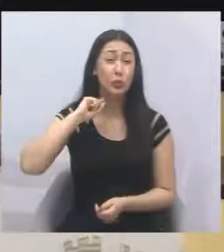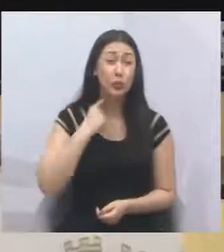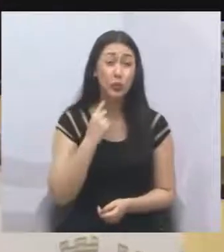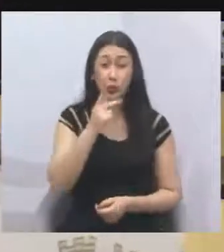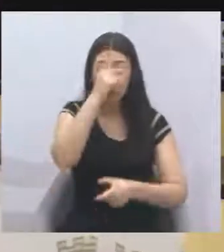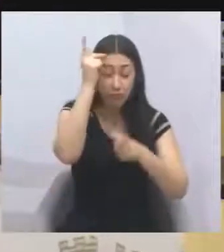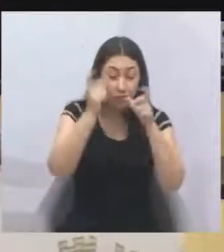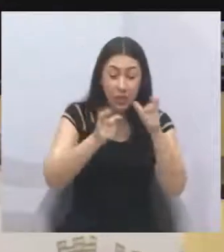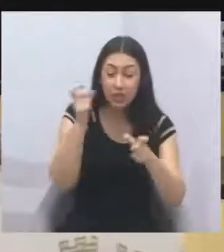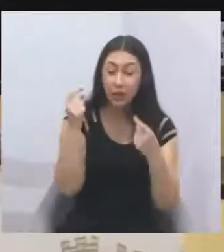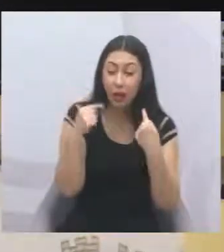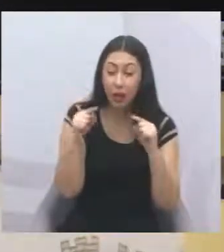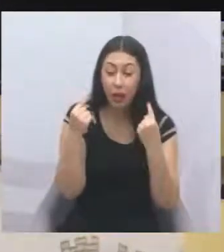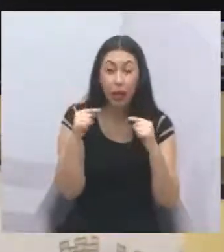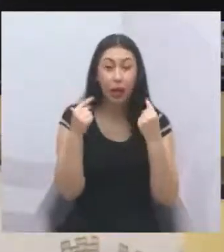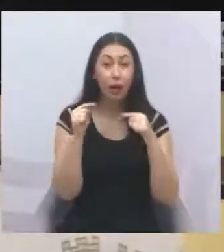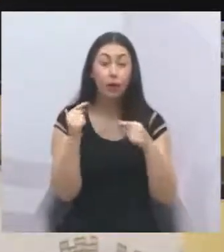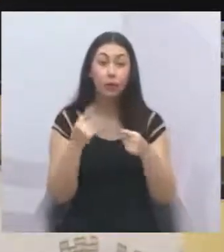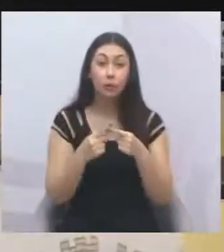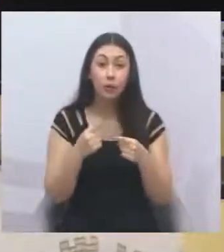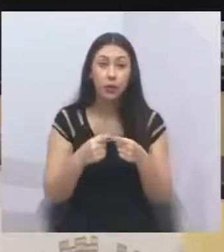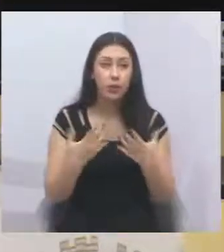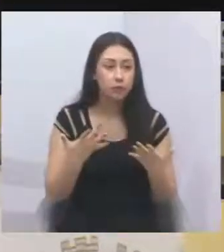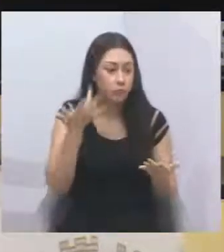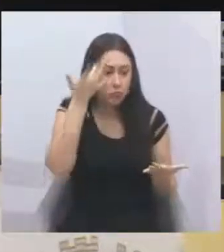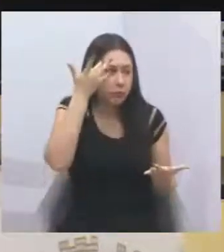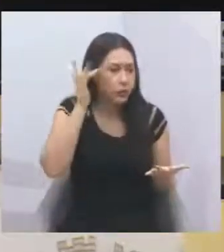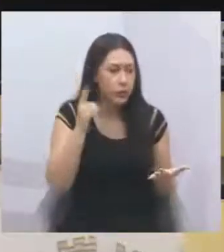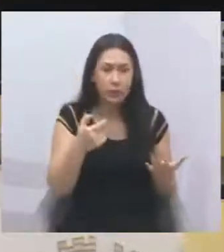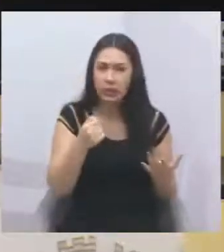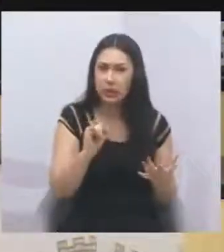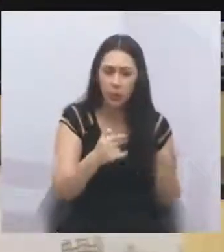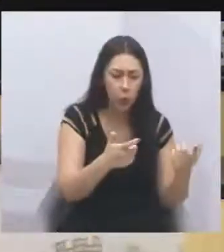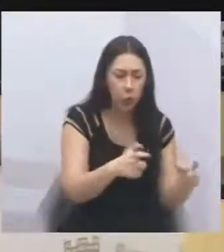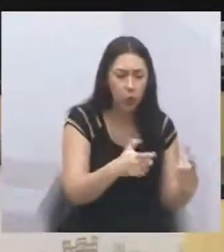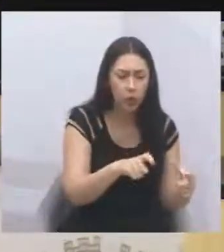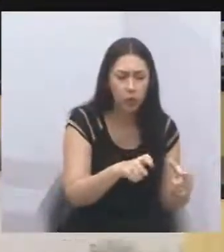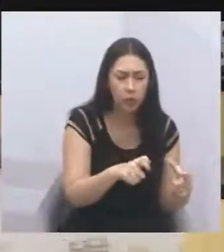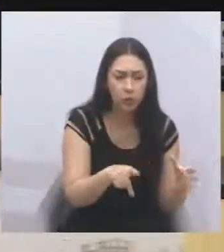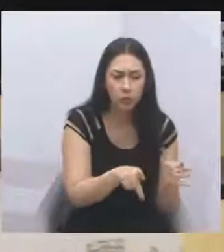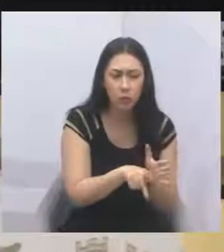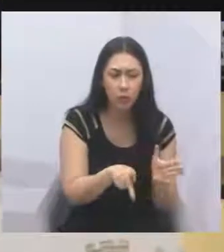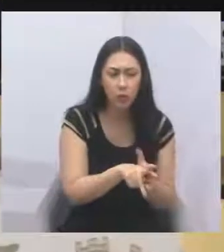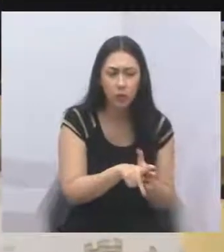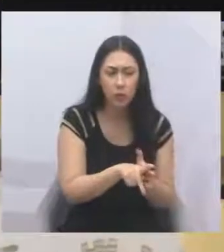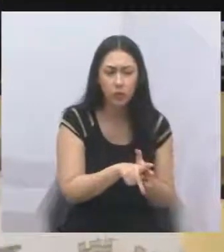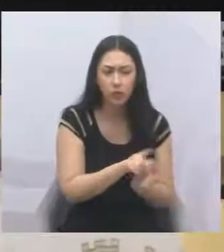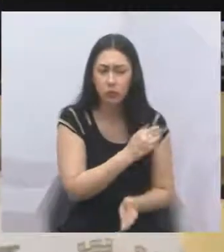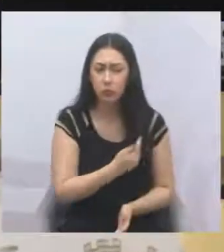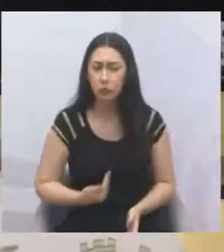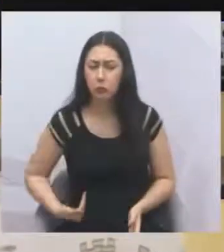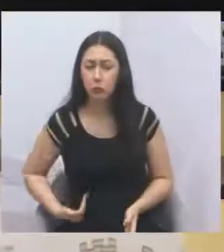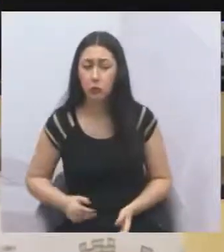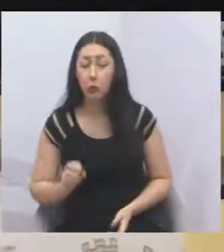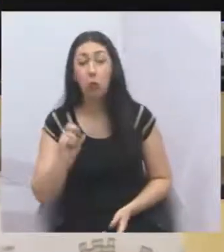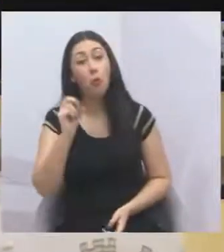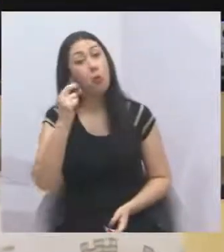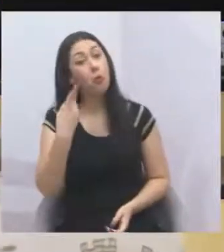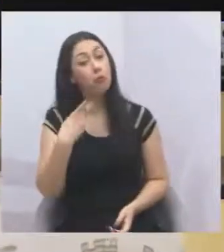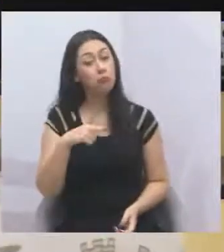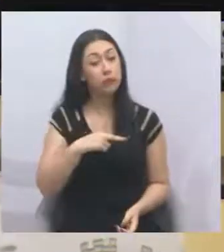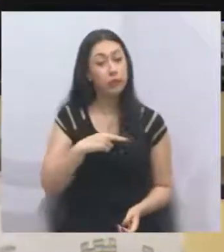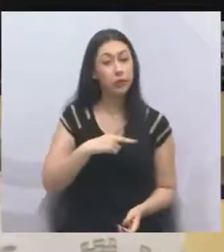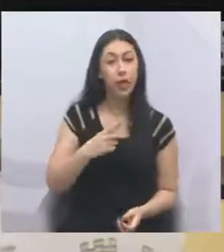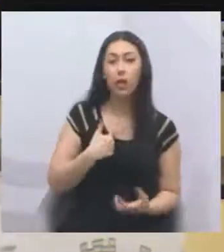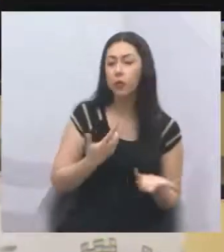têm reclamado, porque não sabe se é uma área pública ou é uma área particular. Então, eu